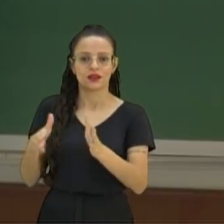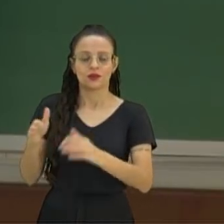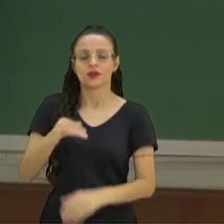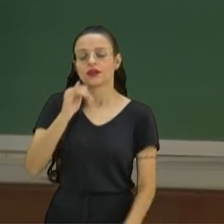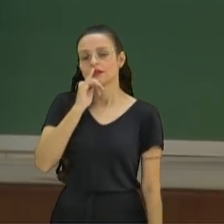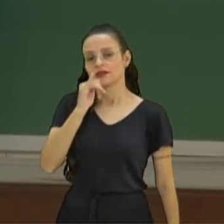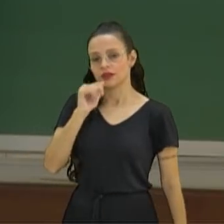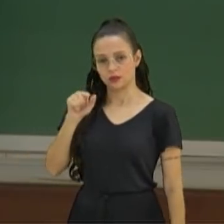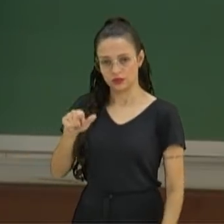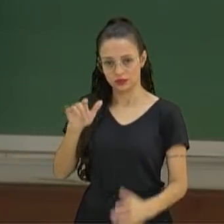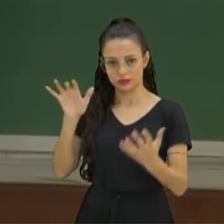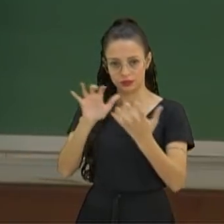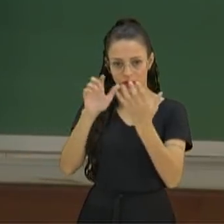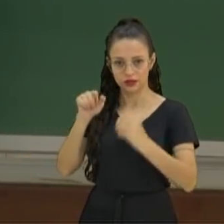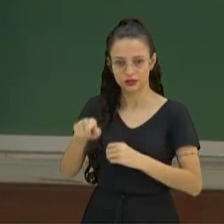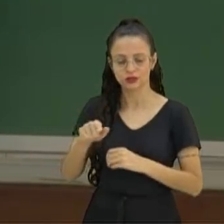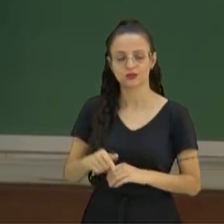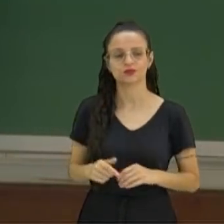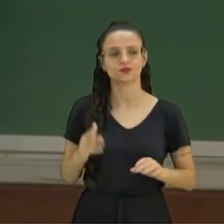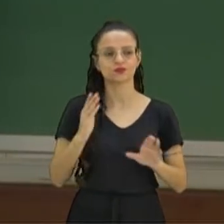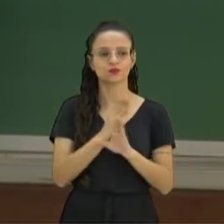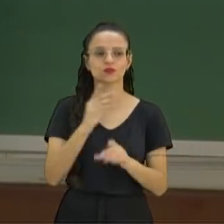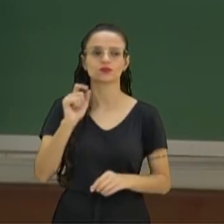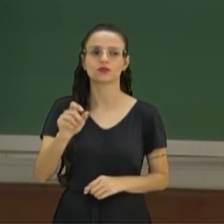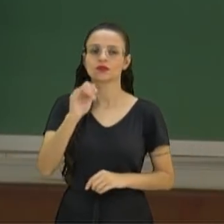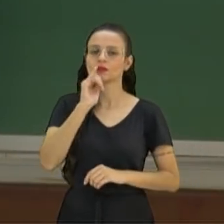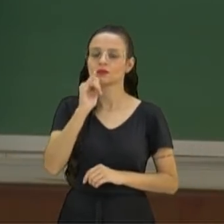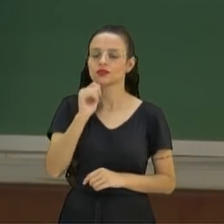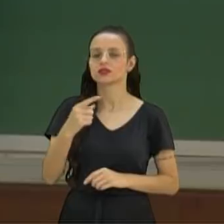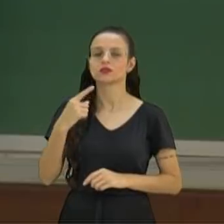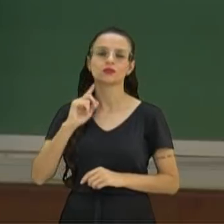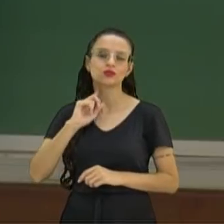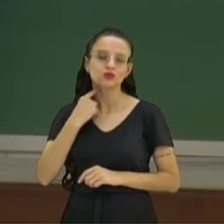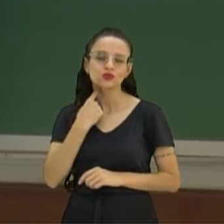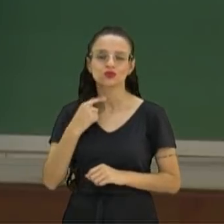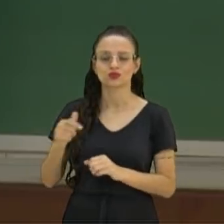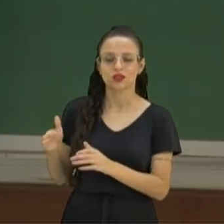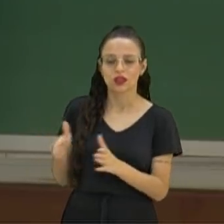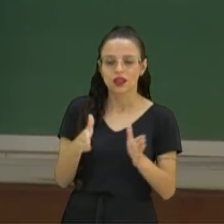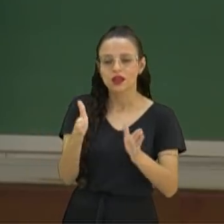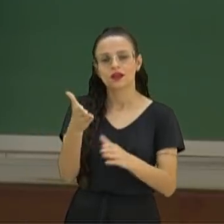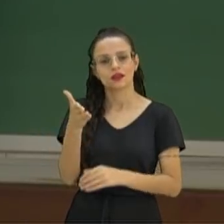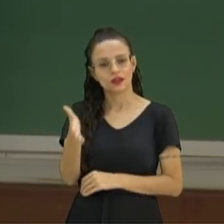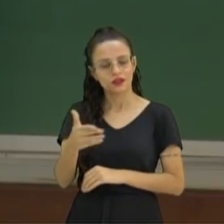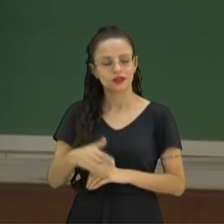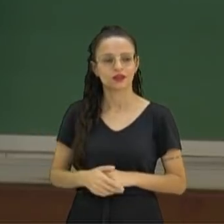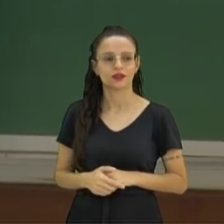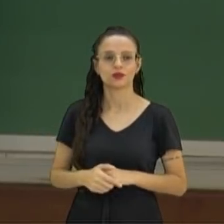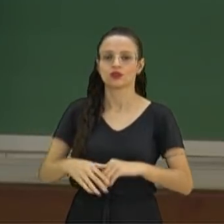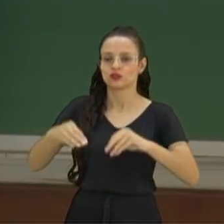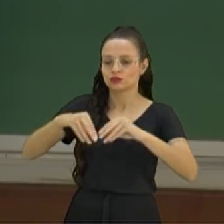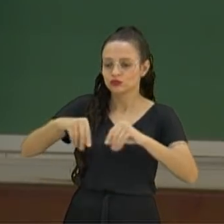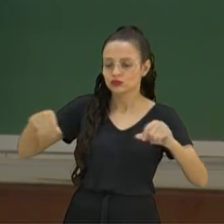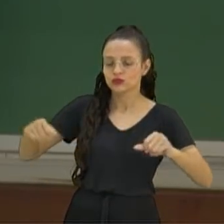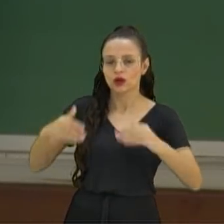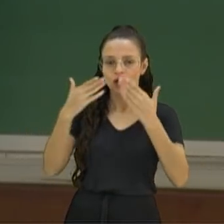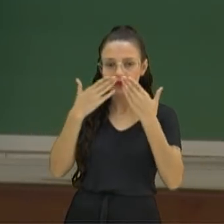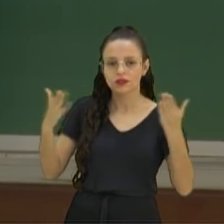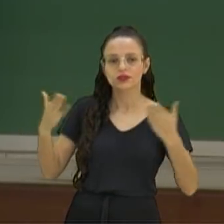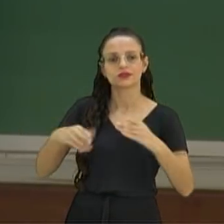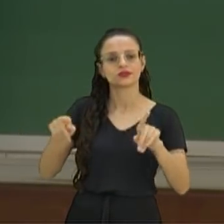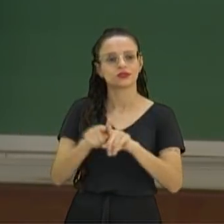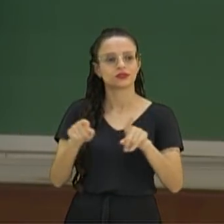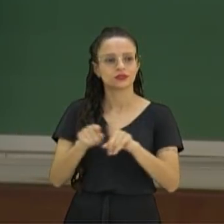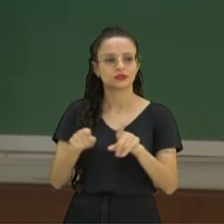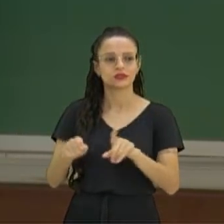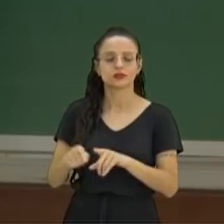desses impactos ali que vão causar, por exemplo, a poluição do rio, das águas ali, o solo que fica exposto ali vai ser